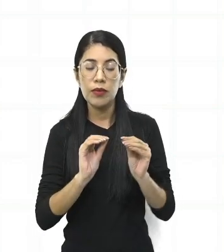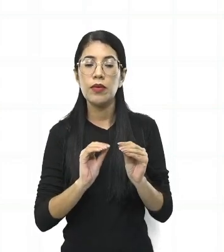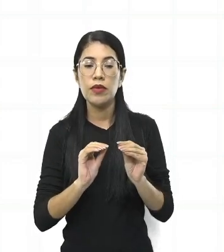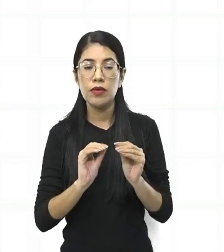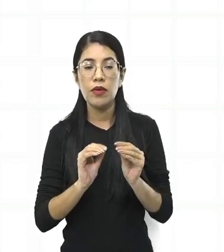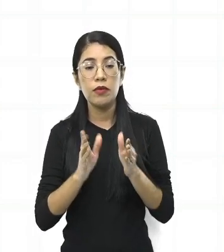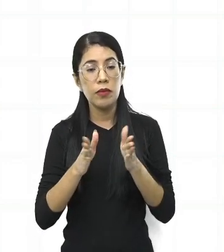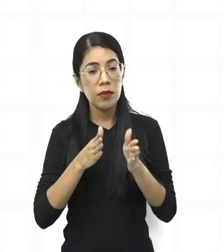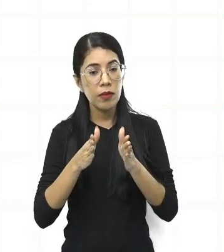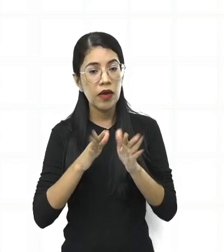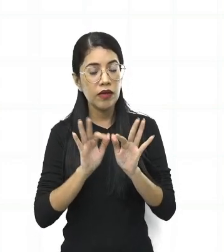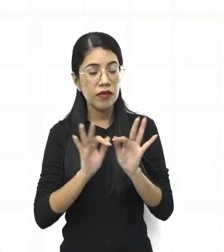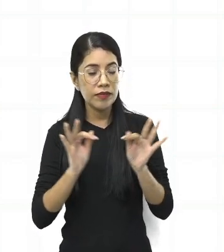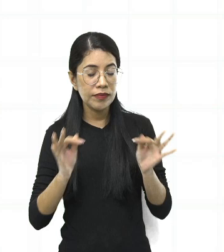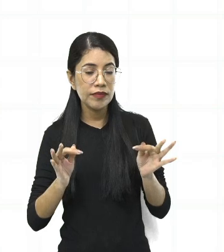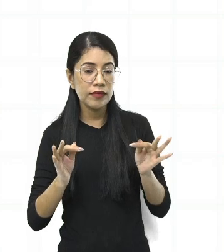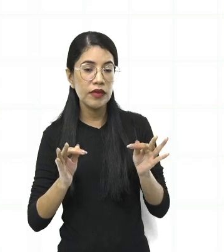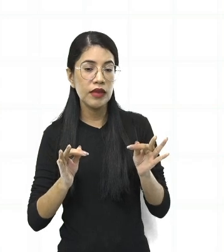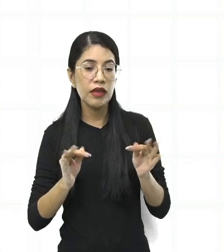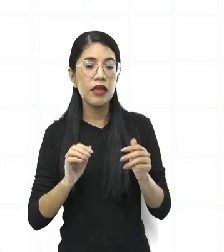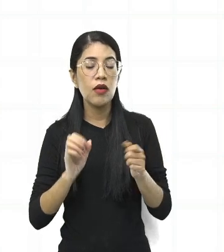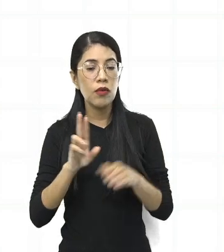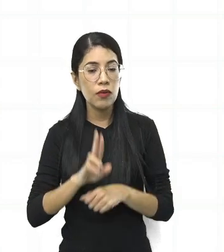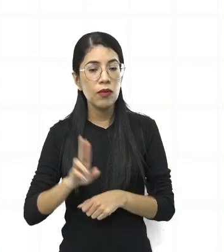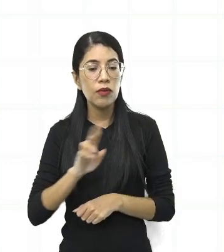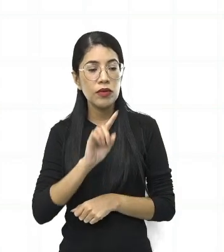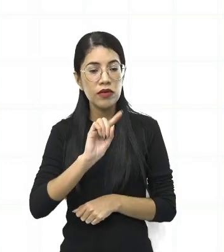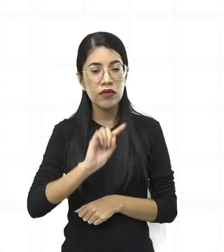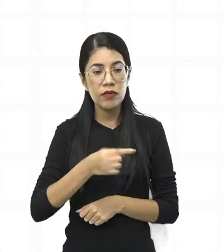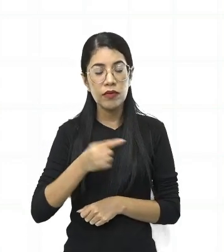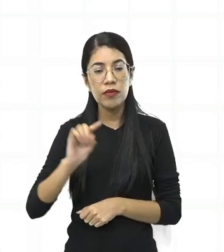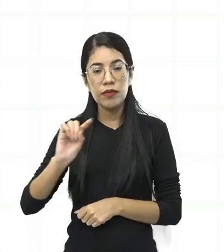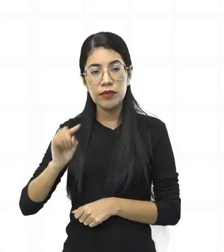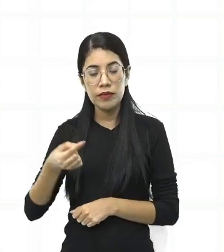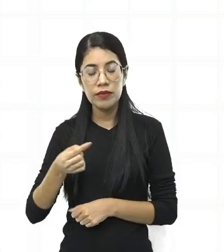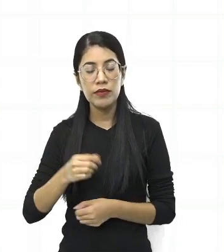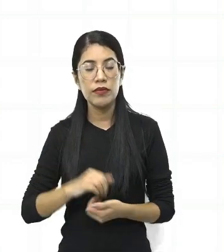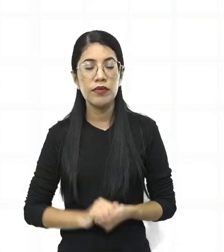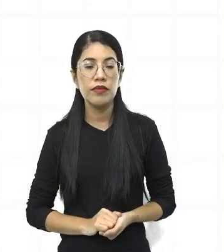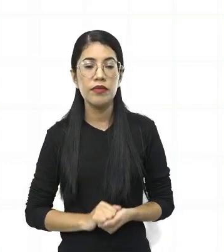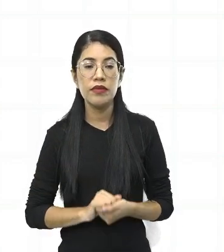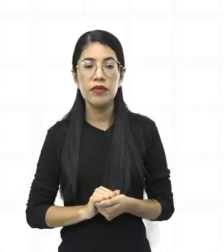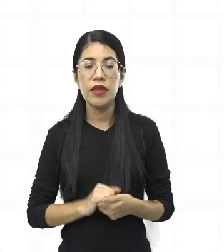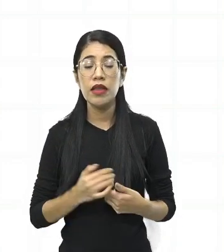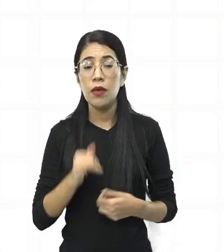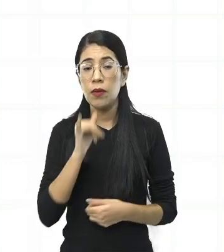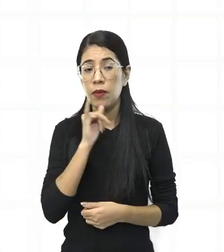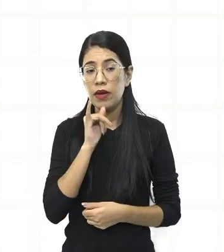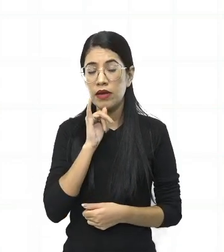ele está aqui deslocado, eu vou colocar vírgula. Então, vamos lá. Imagina que tem desses